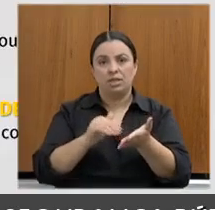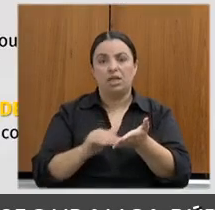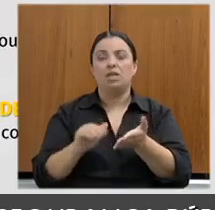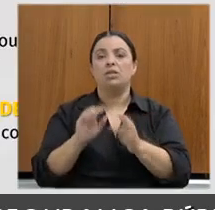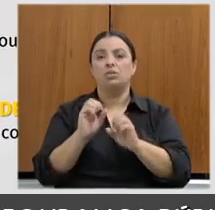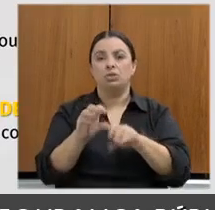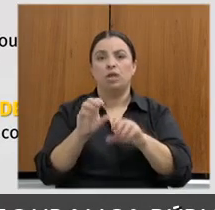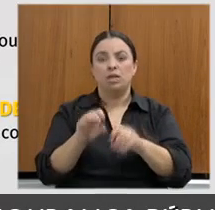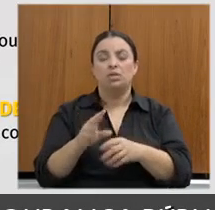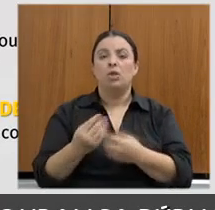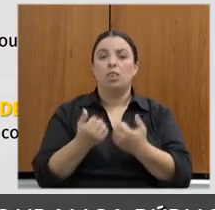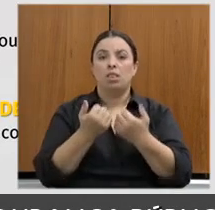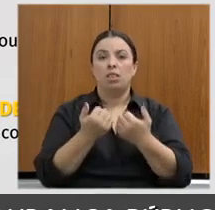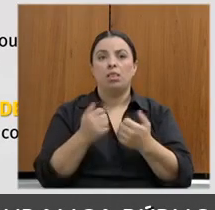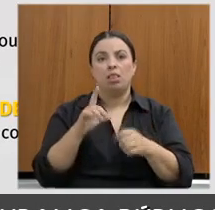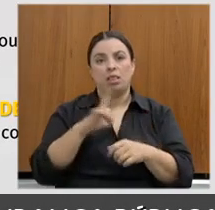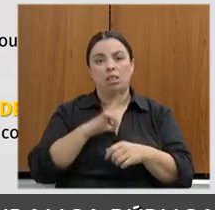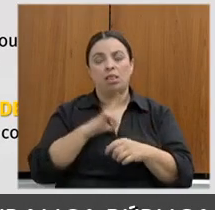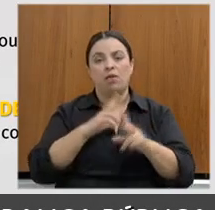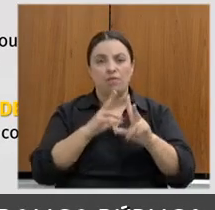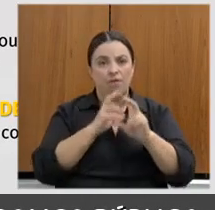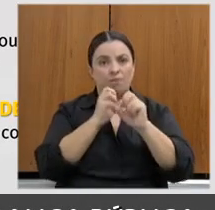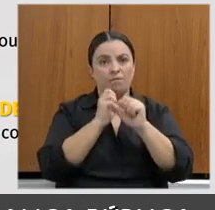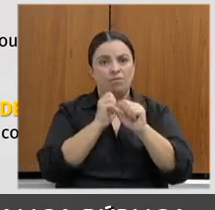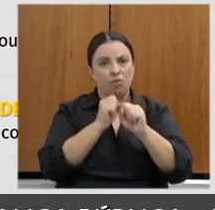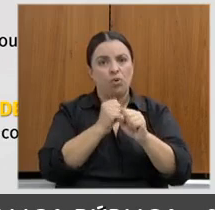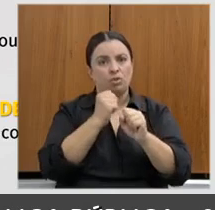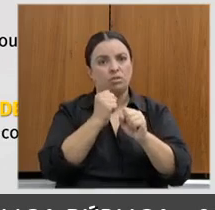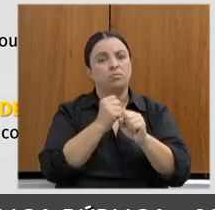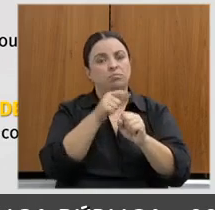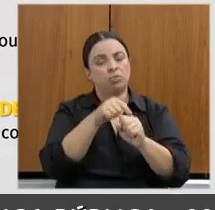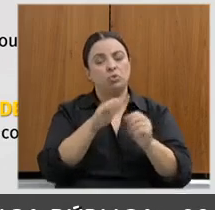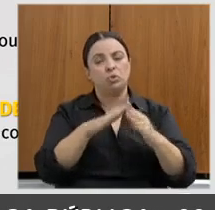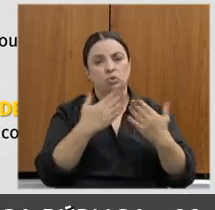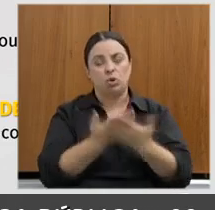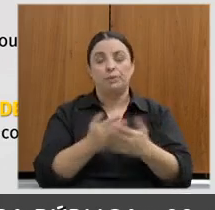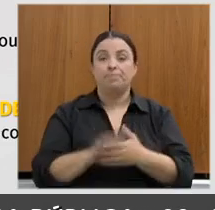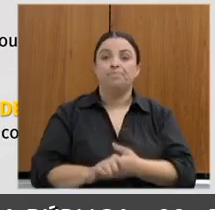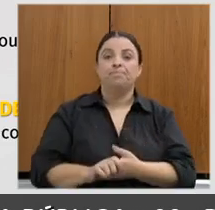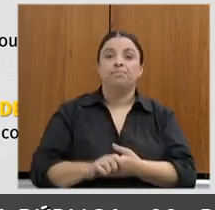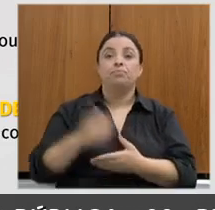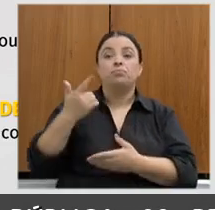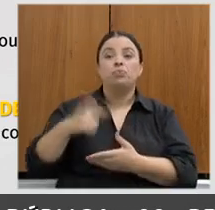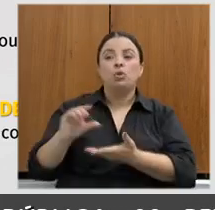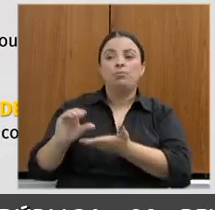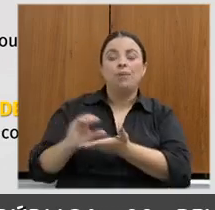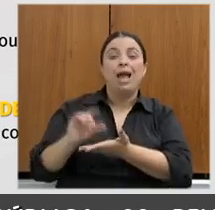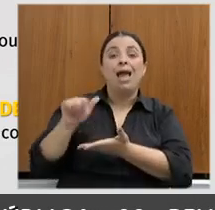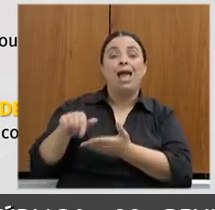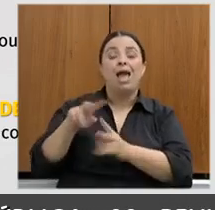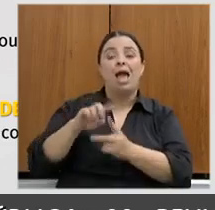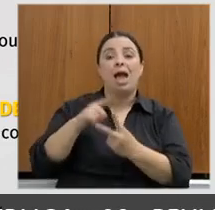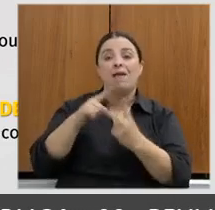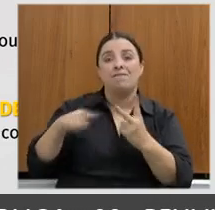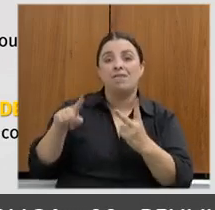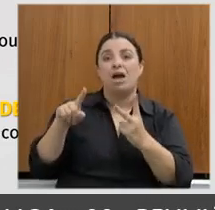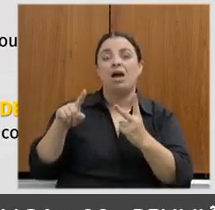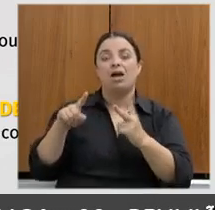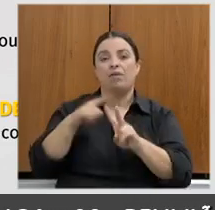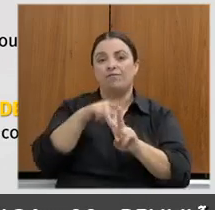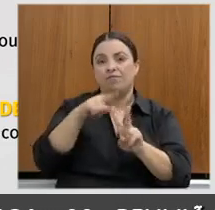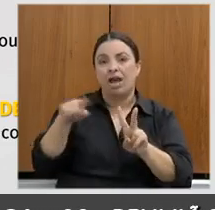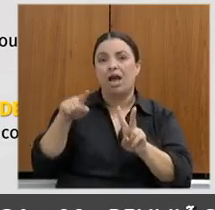nosso colega como a gente já se tu anteriormente do acordo com a Vale 107 milhões que nós vamos dar empenhando esse ano aqui